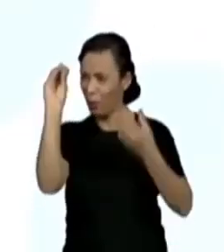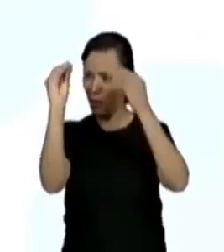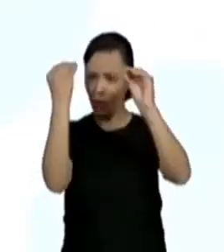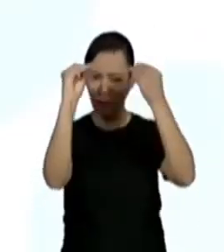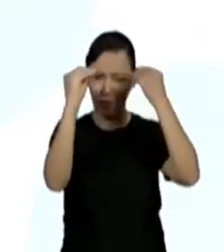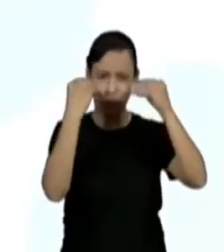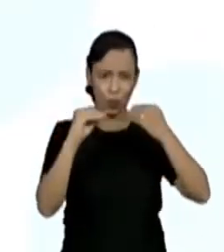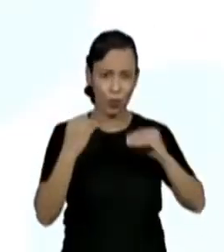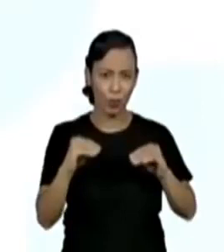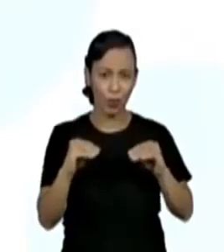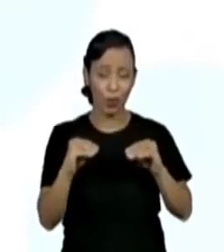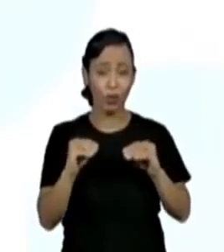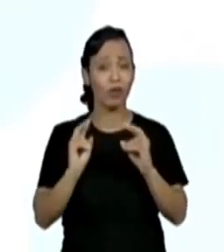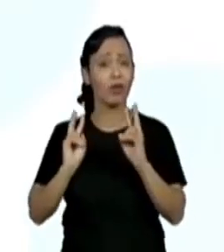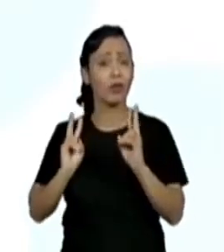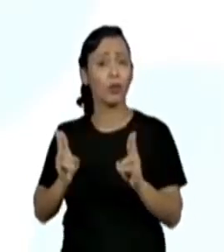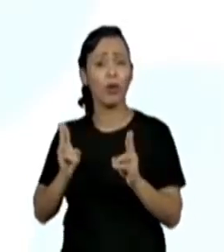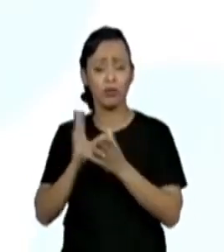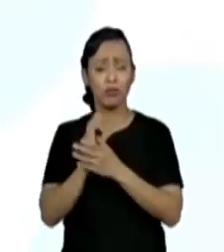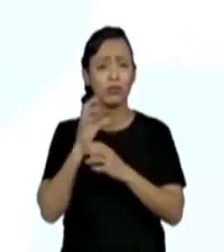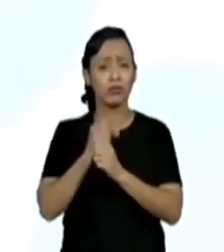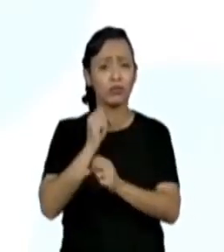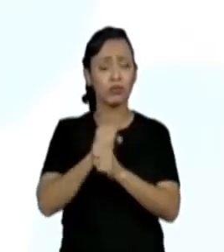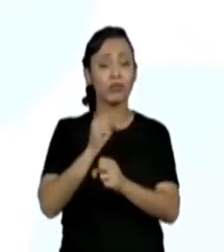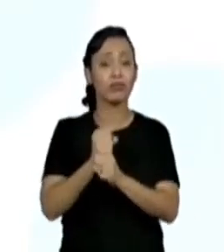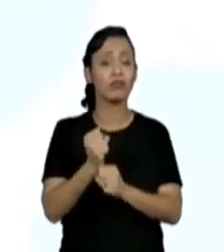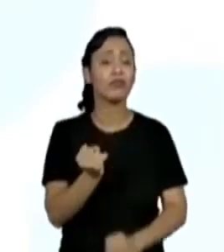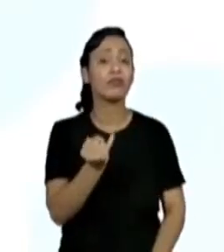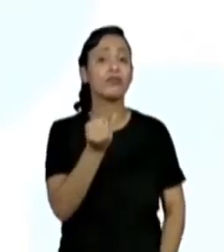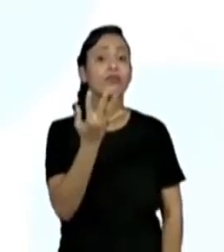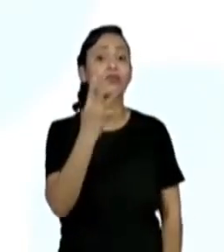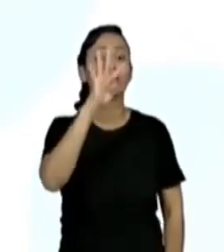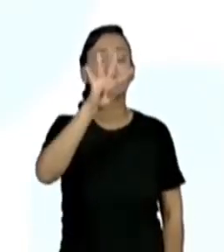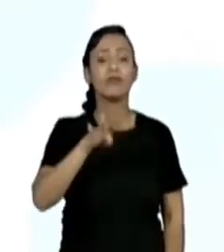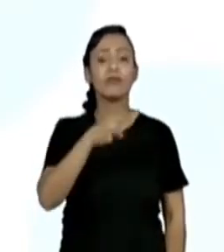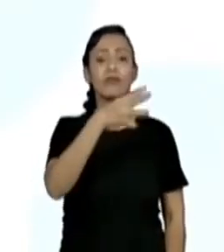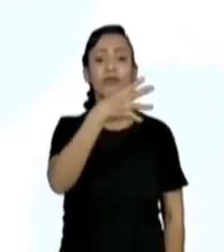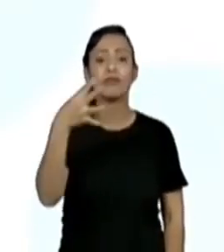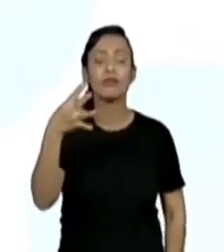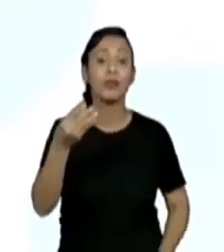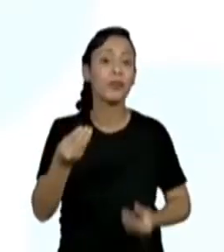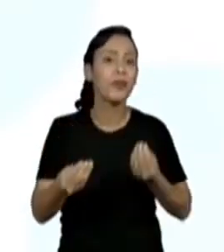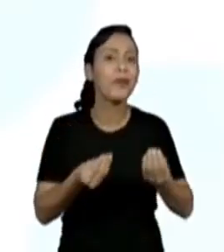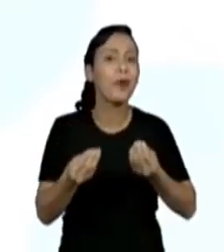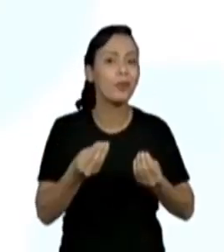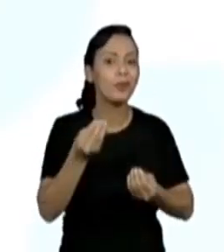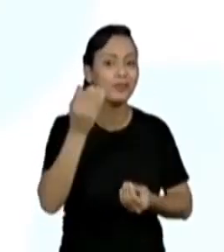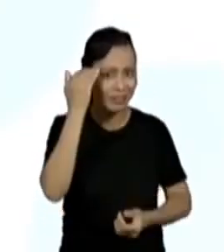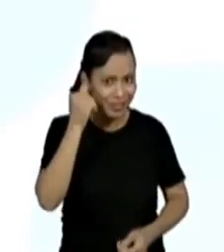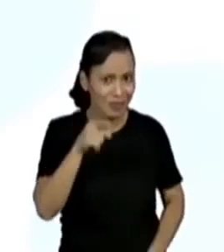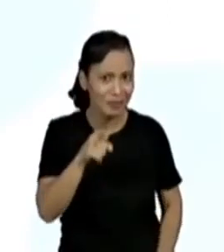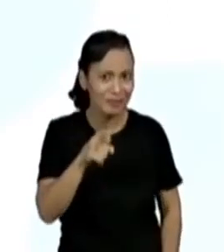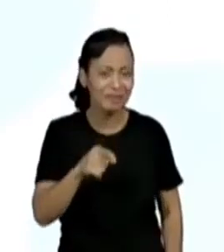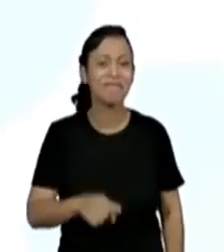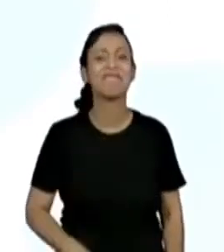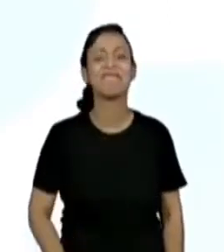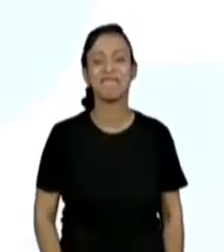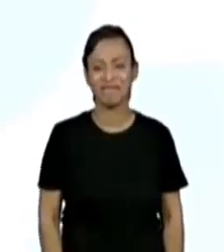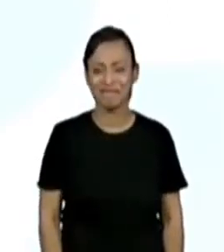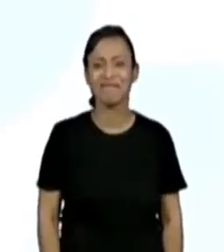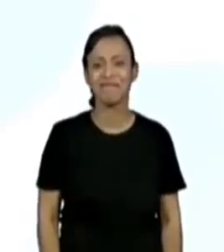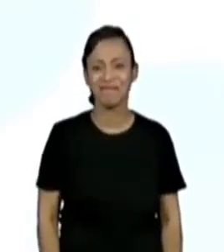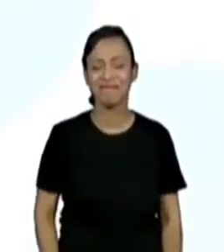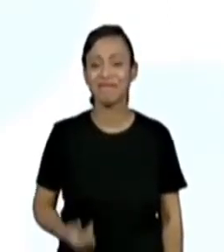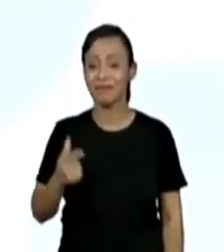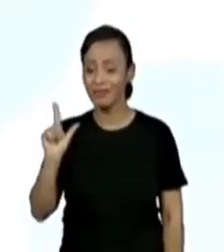o registro na letra A em quantas partes a figura foi dividida nós trabalhamos